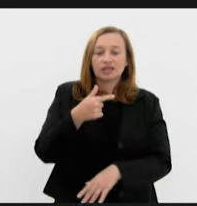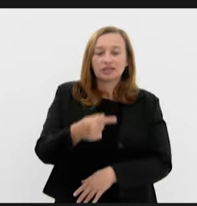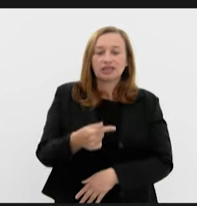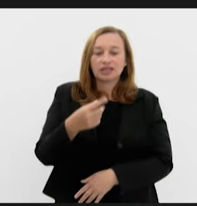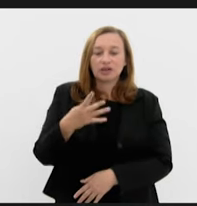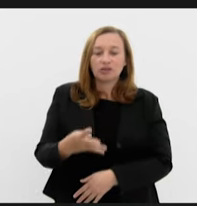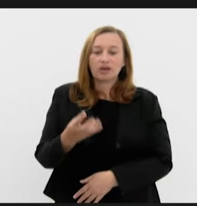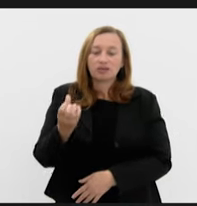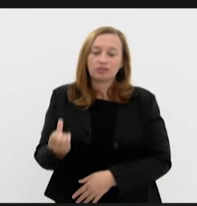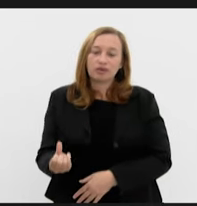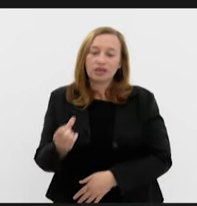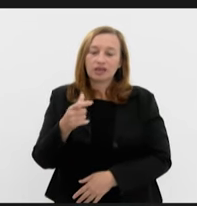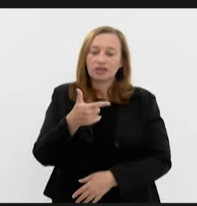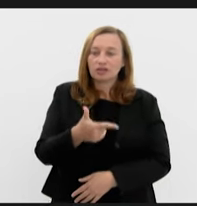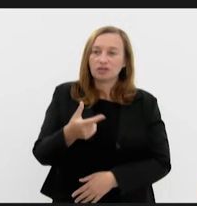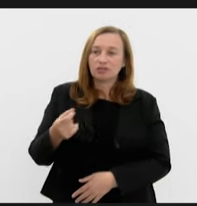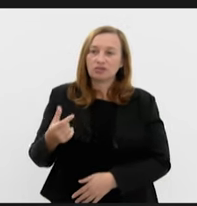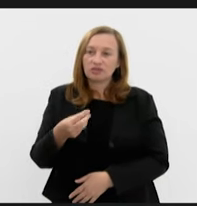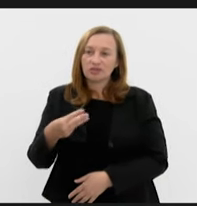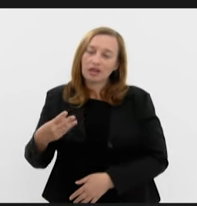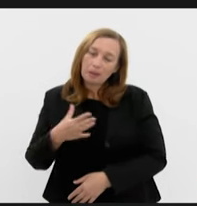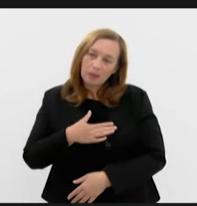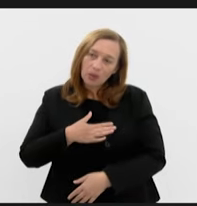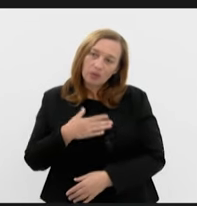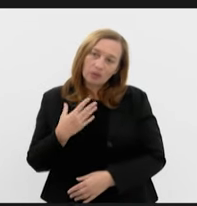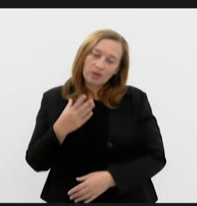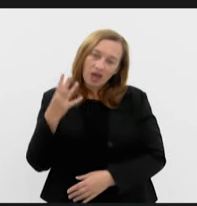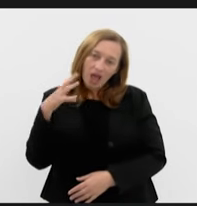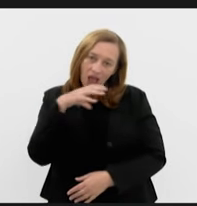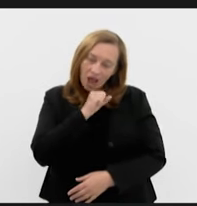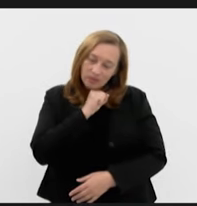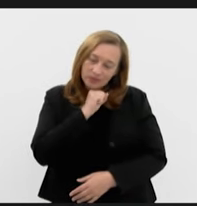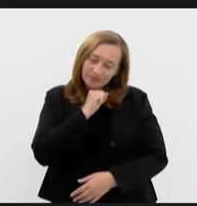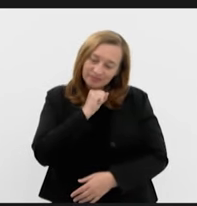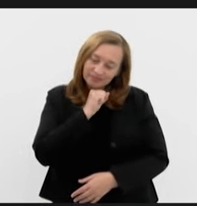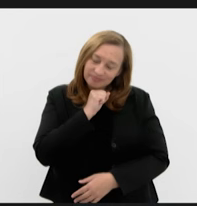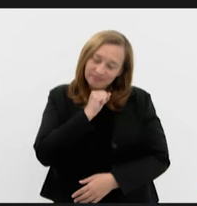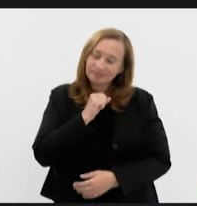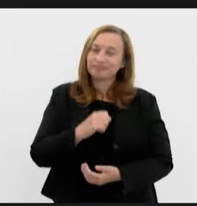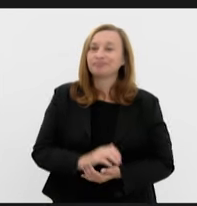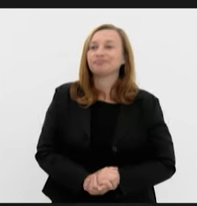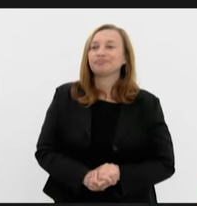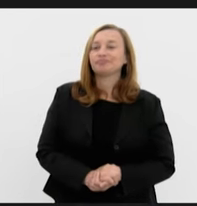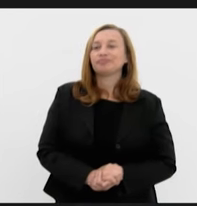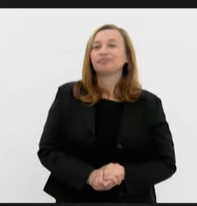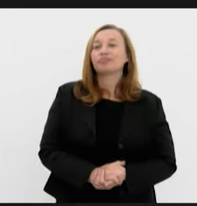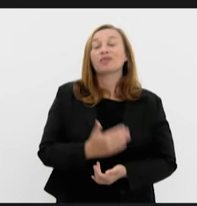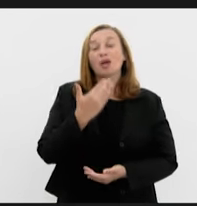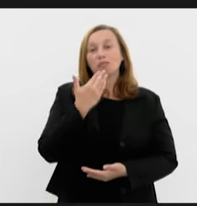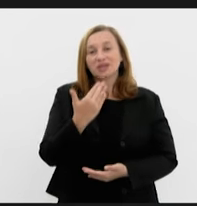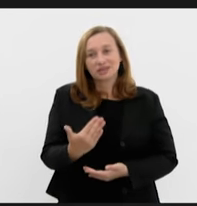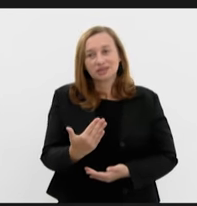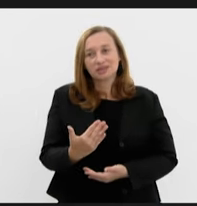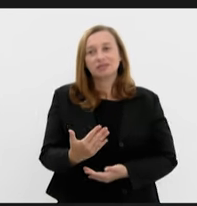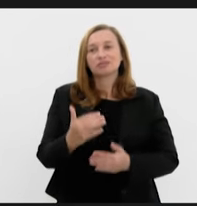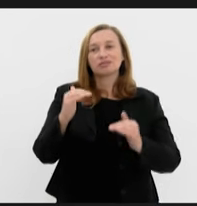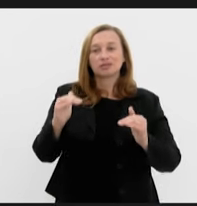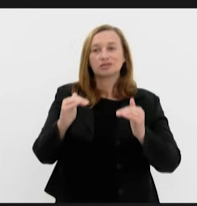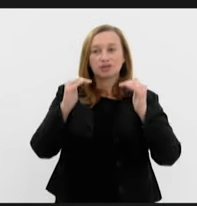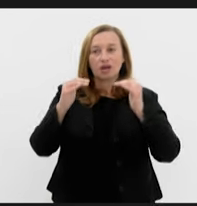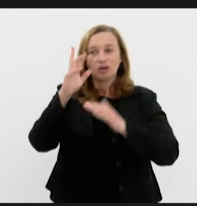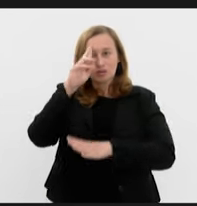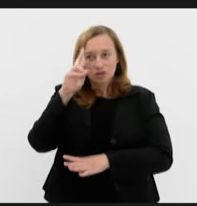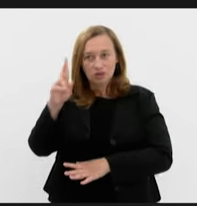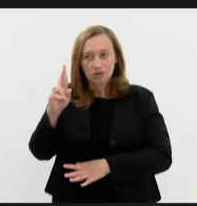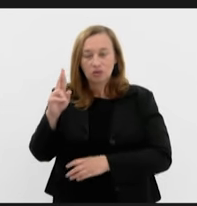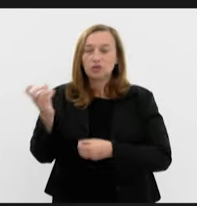746 de 2023 de minha autoria muito rapidamente já solicitando a vossa excelência a possibilidade